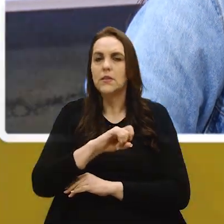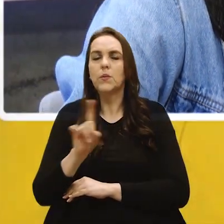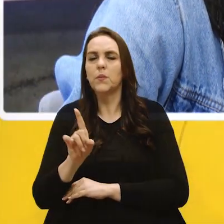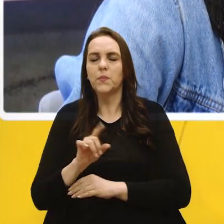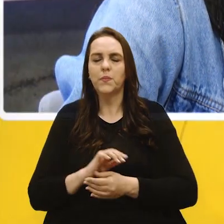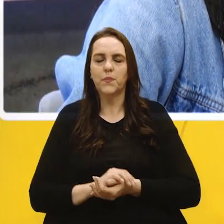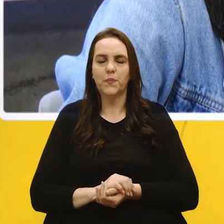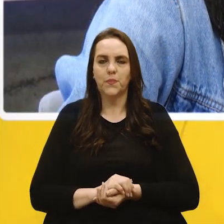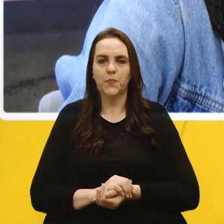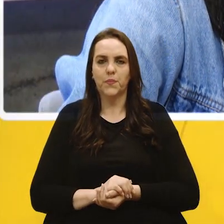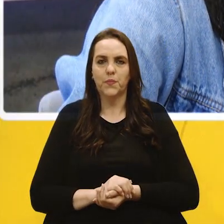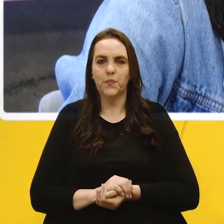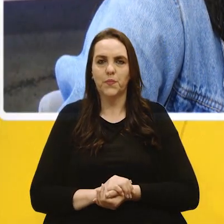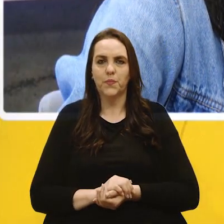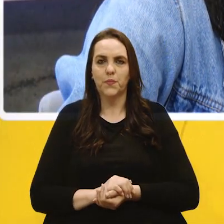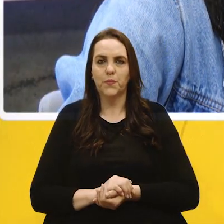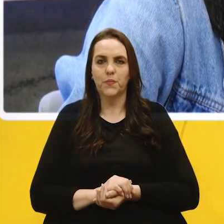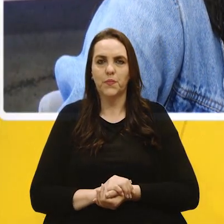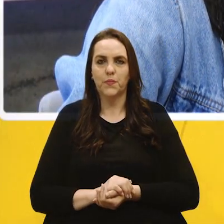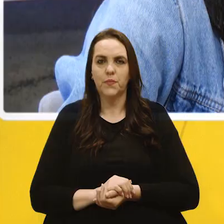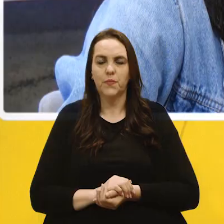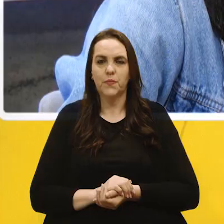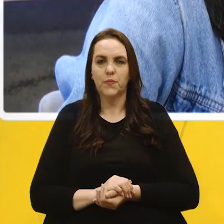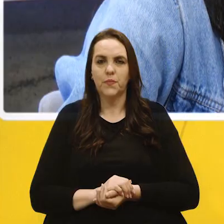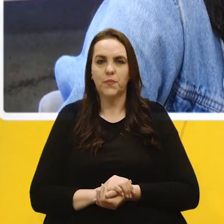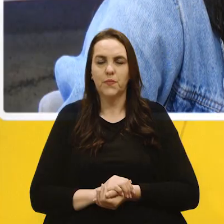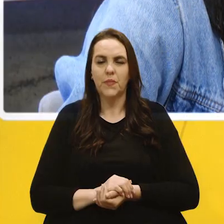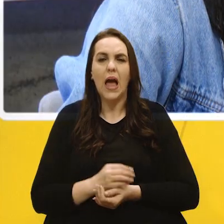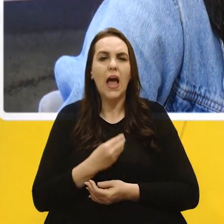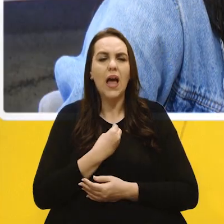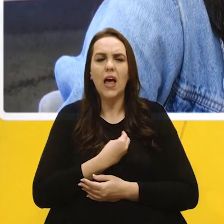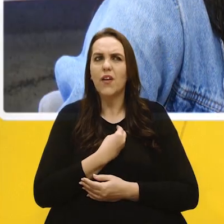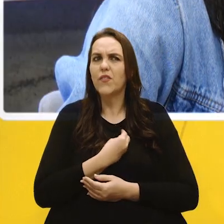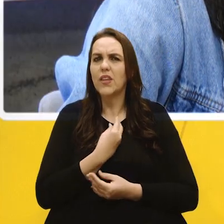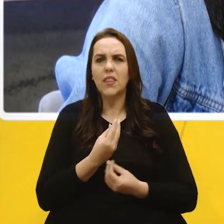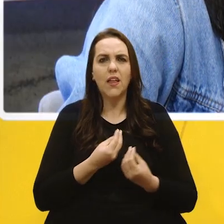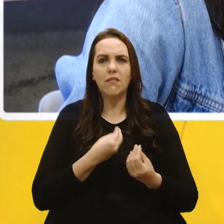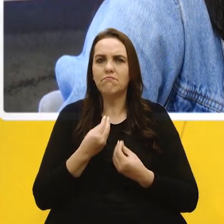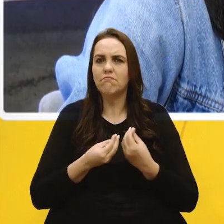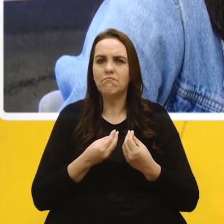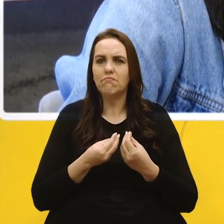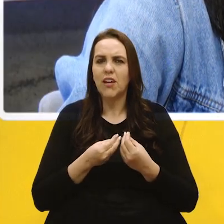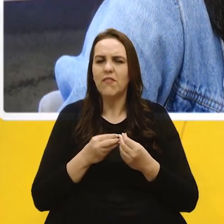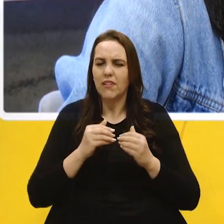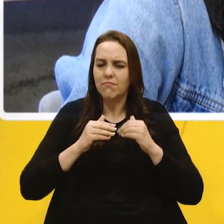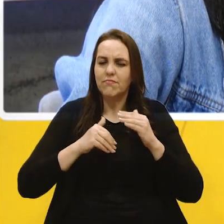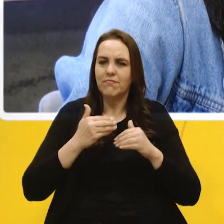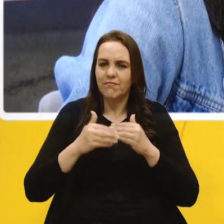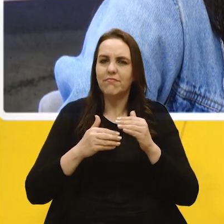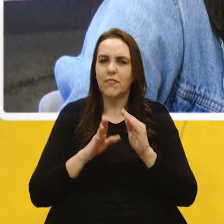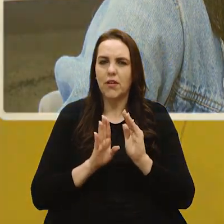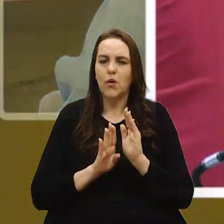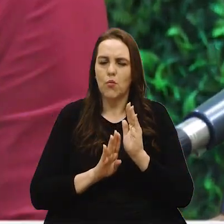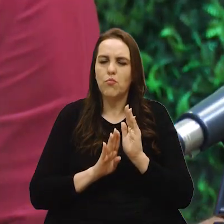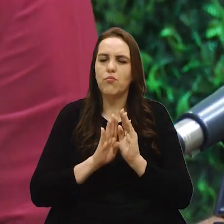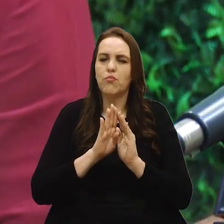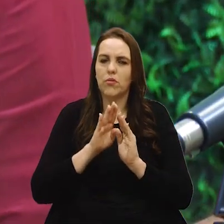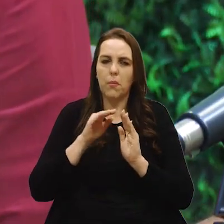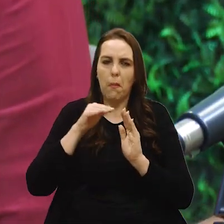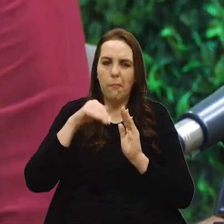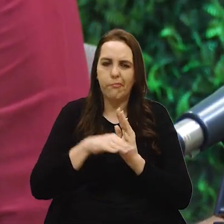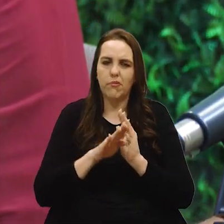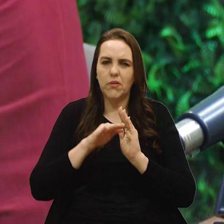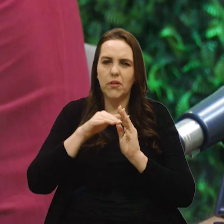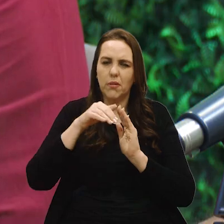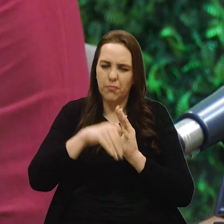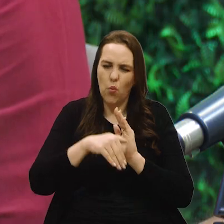Foi, a vida de um adicto tu vai montar ela através de várias recaídas, né?